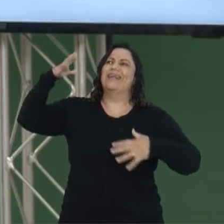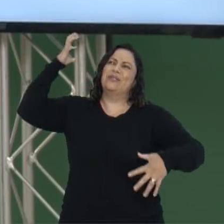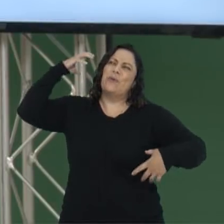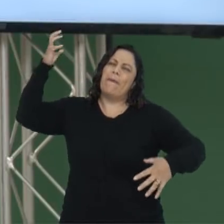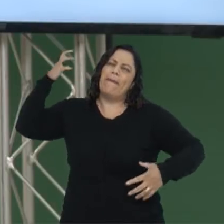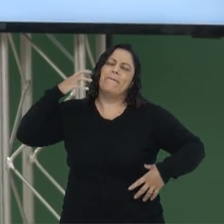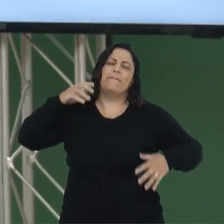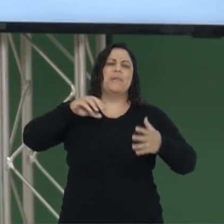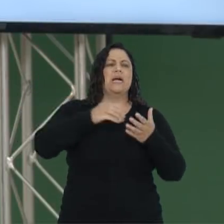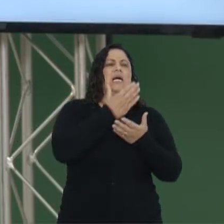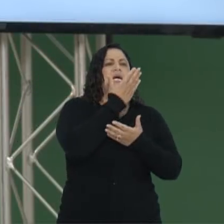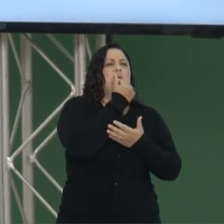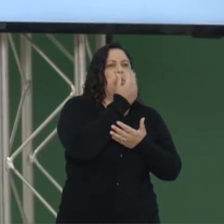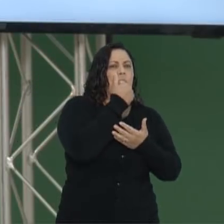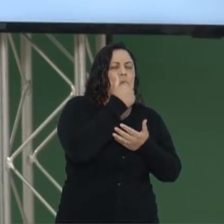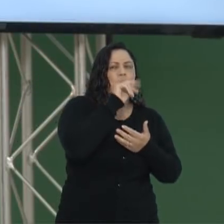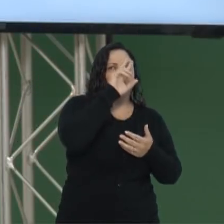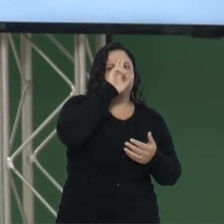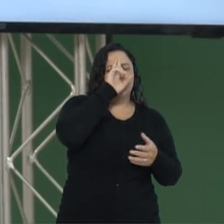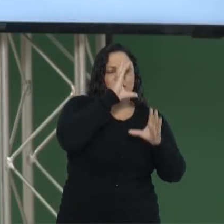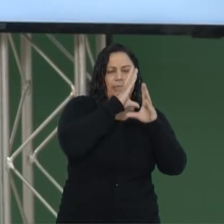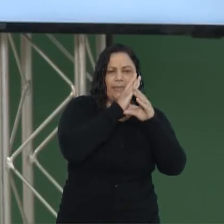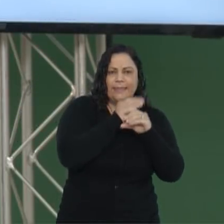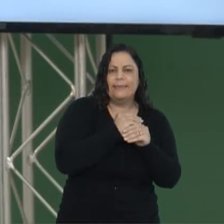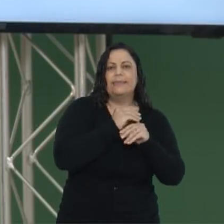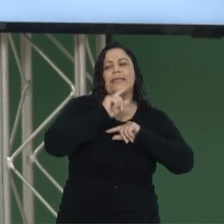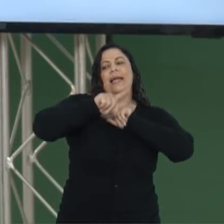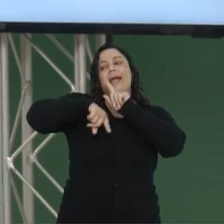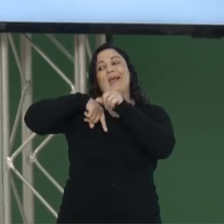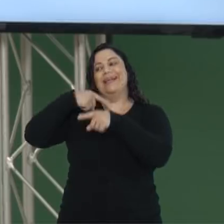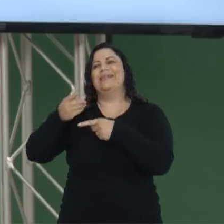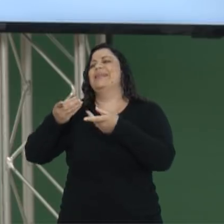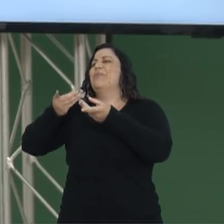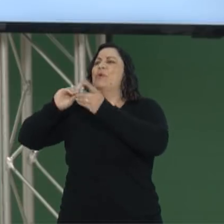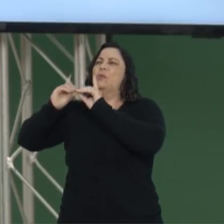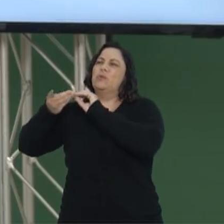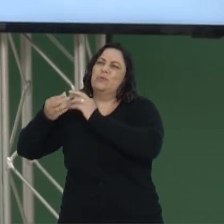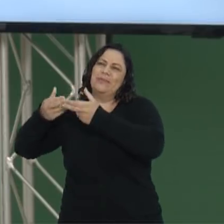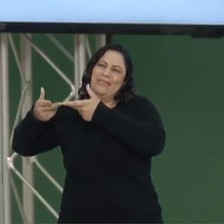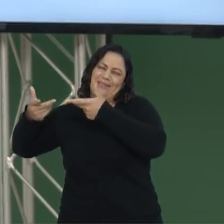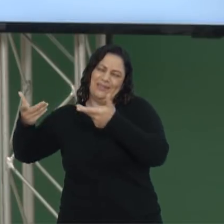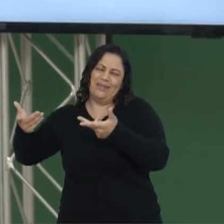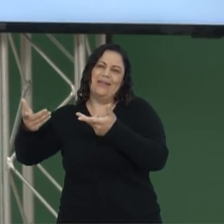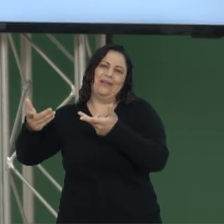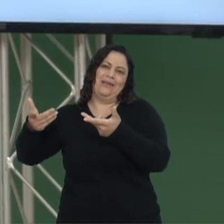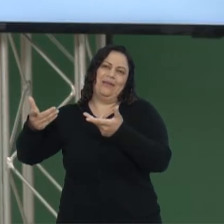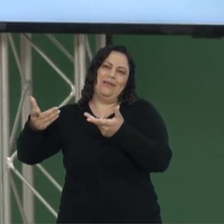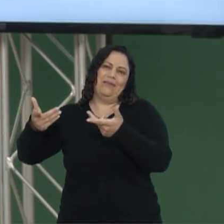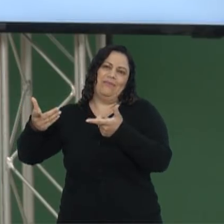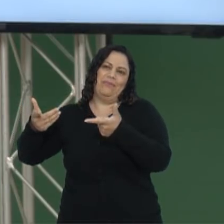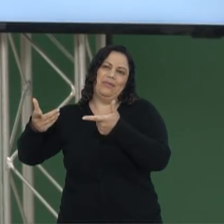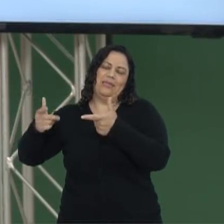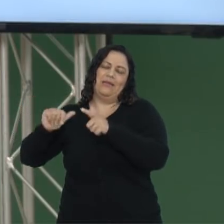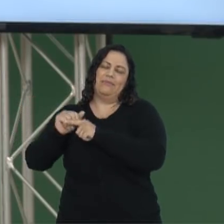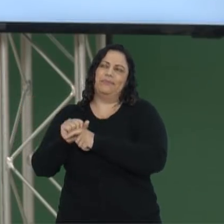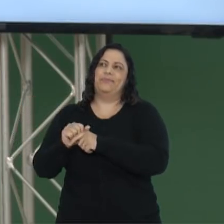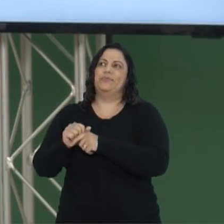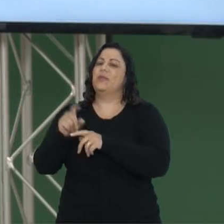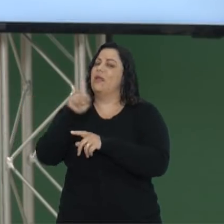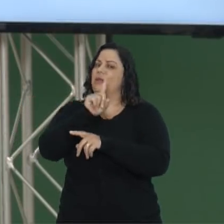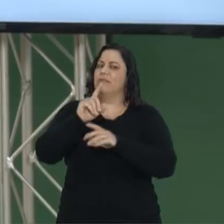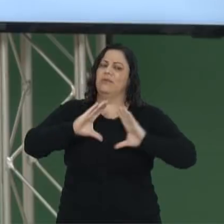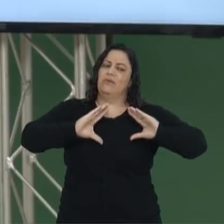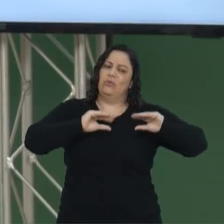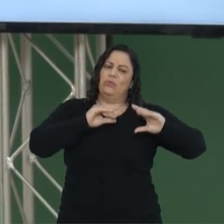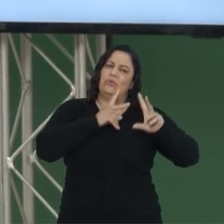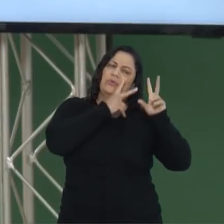fazer uma atividade lúdica, né? Normalmente a pessoa está tão cansada que ela vai se deitar no sofá e vai adormecer. Né? Então, assim,